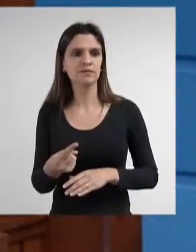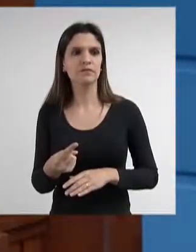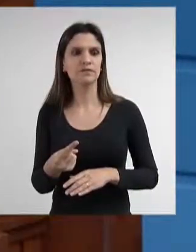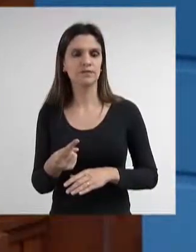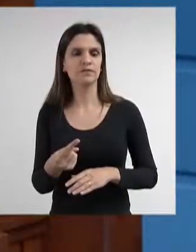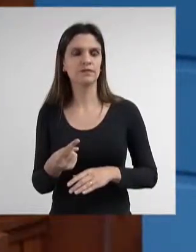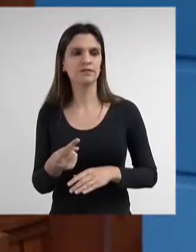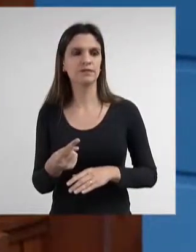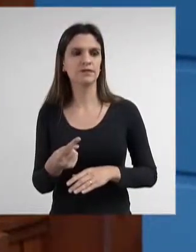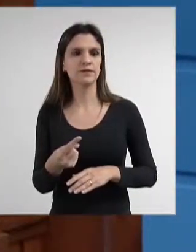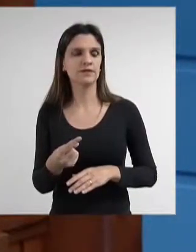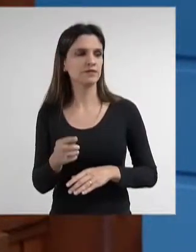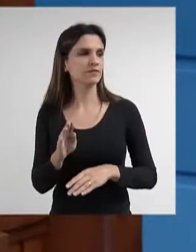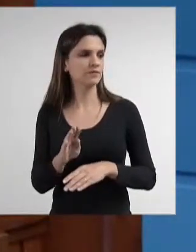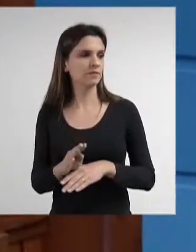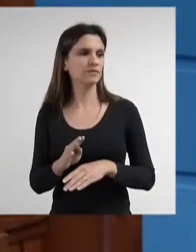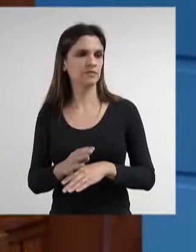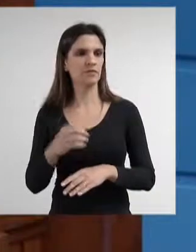bolsas.